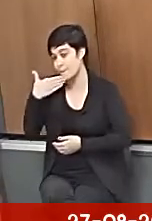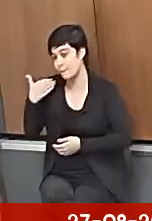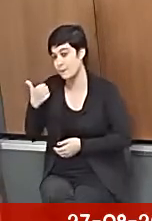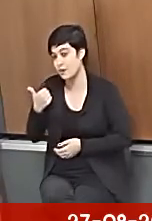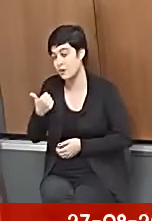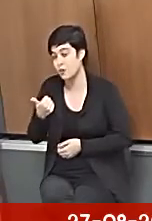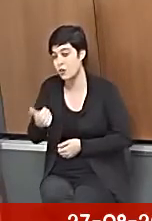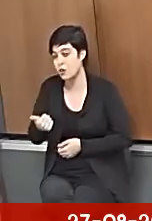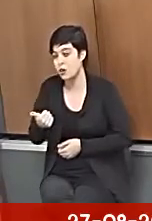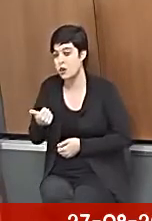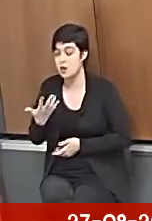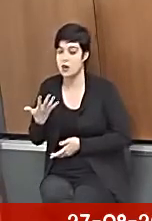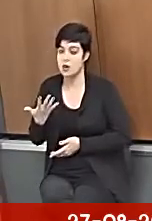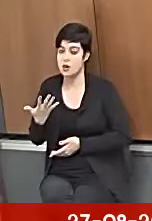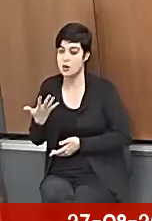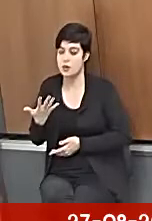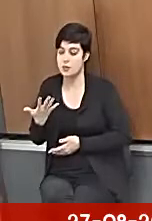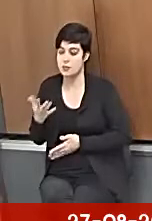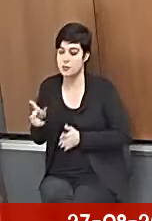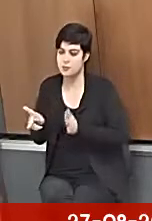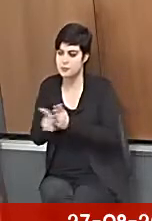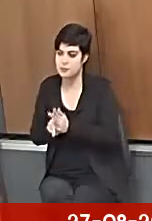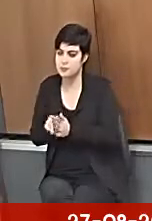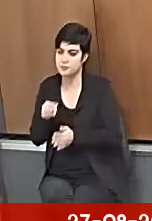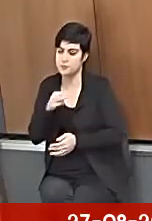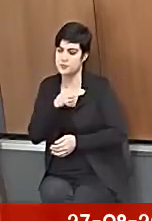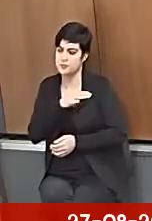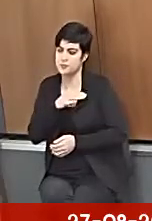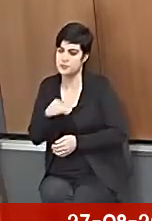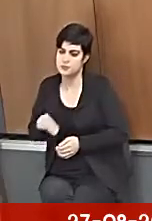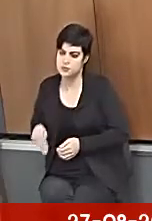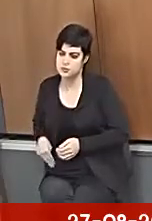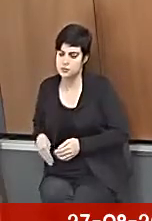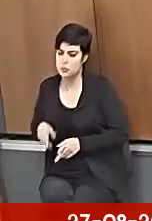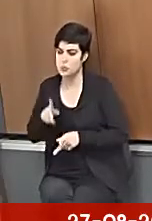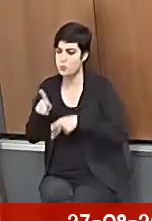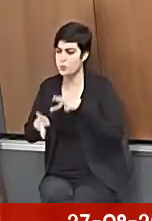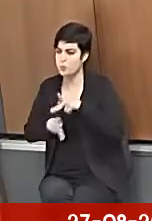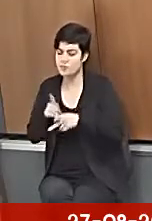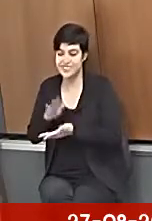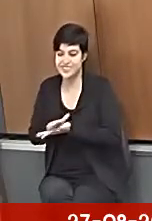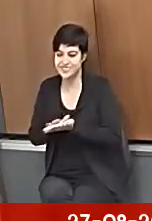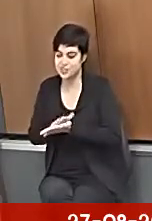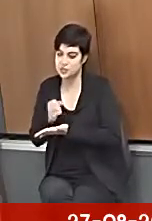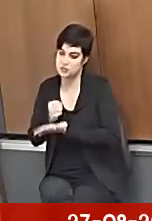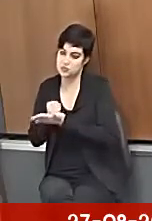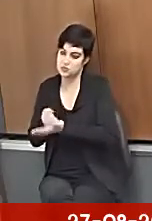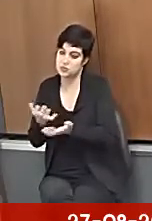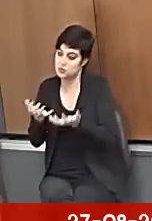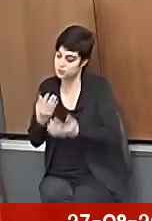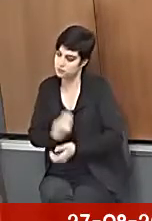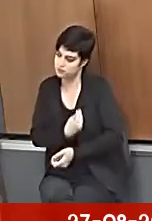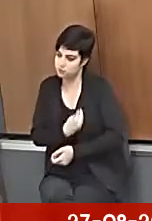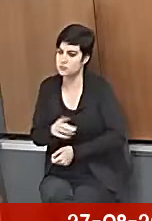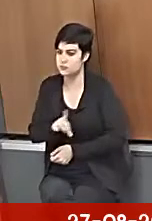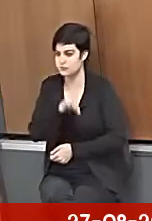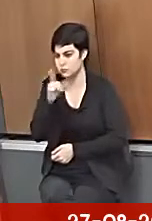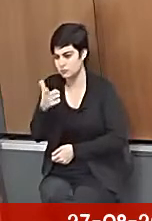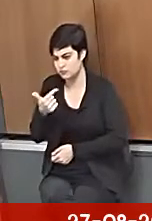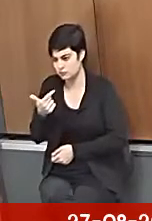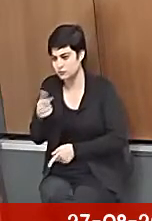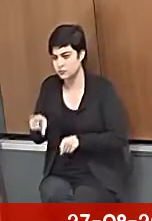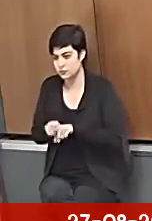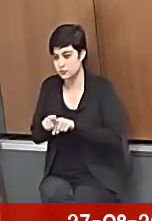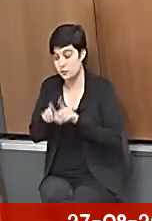que vocês do do ministério público a gente queria está muito lá e a12 só que o problema